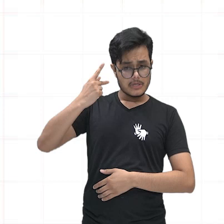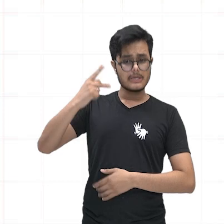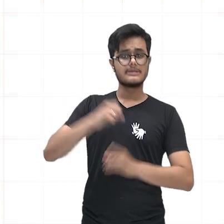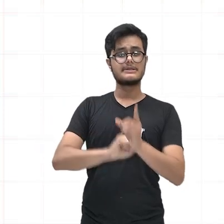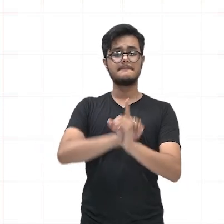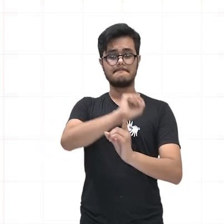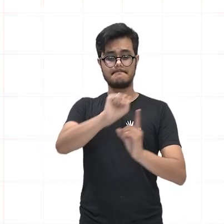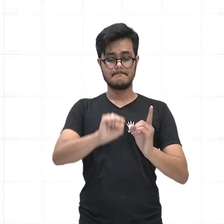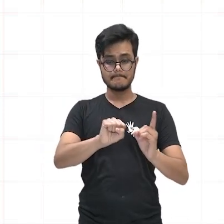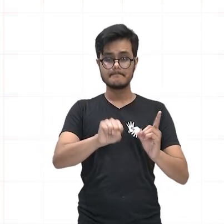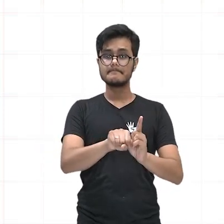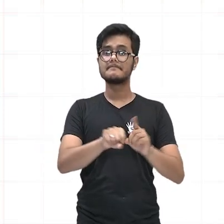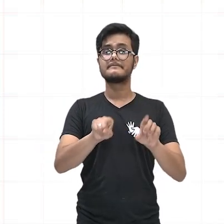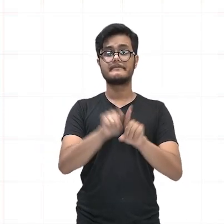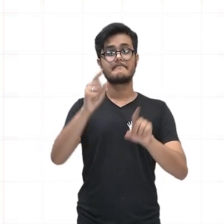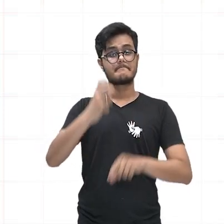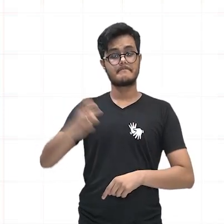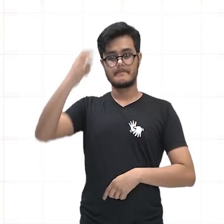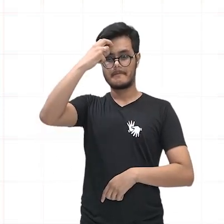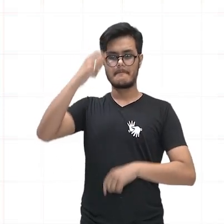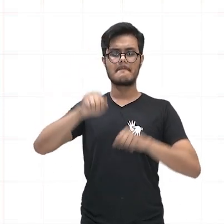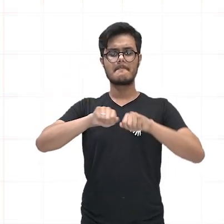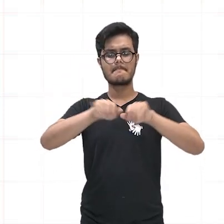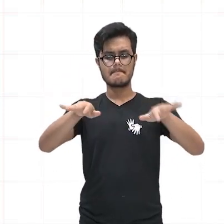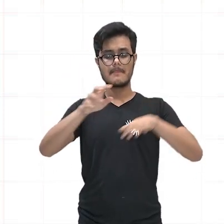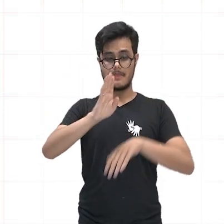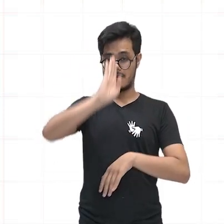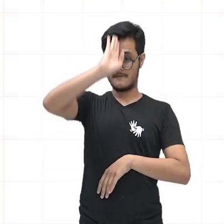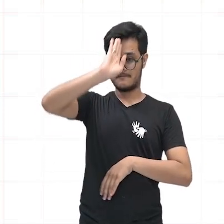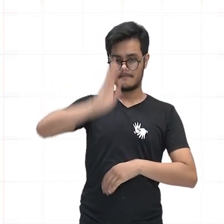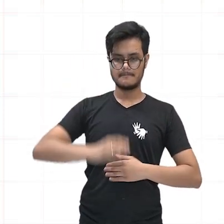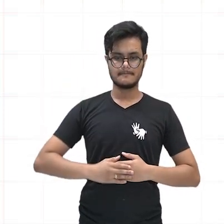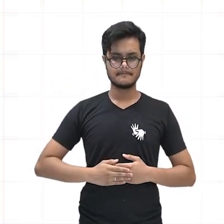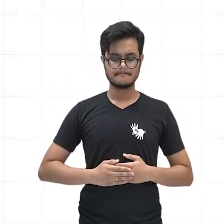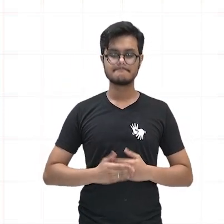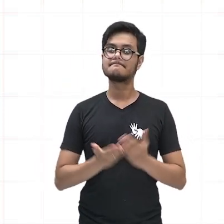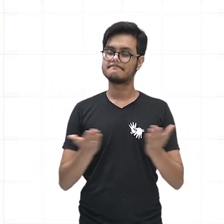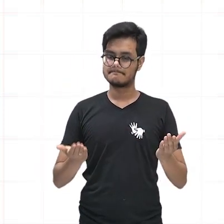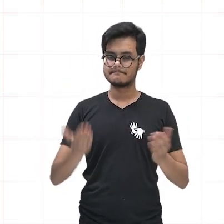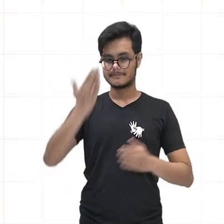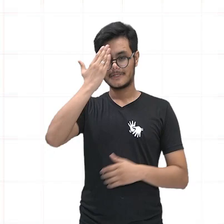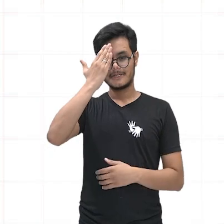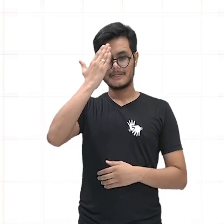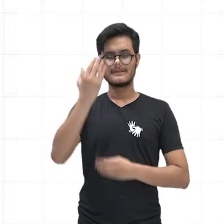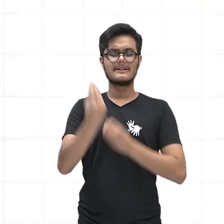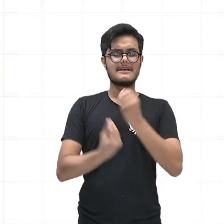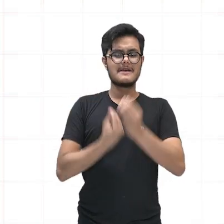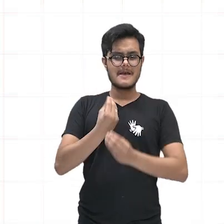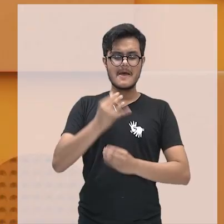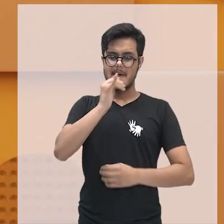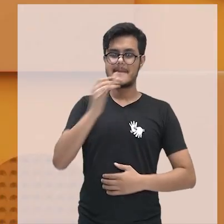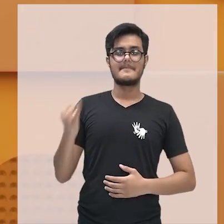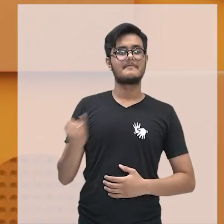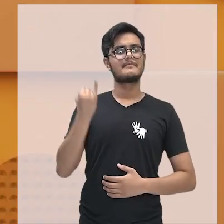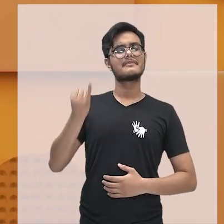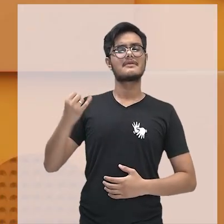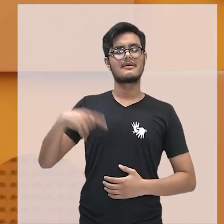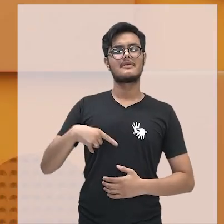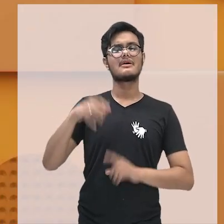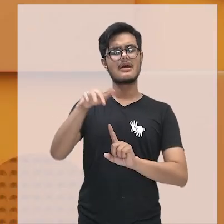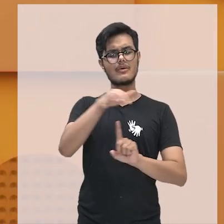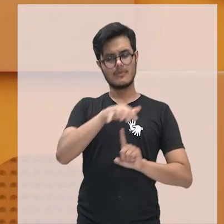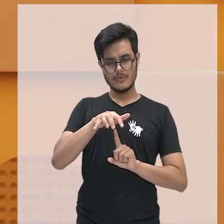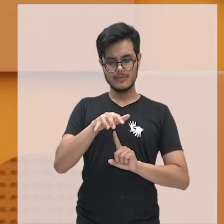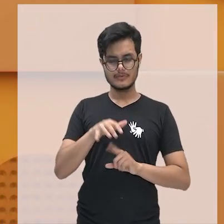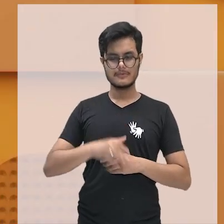social e cultural de Roma então só pra gente ter uma ideia do quanto essa aproximação com